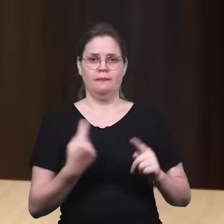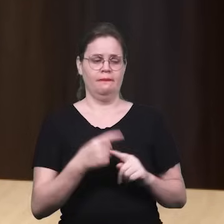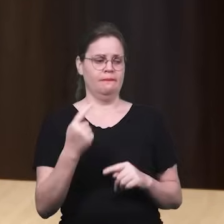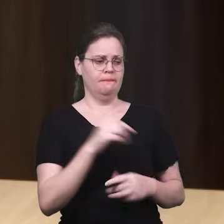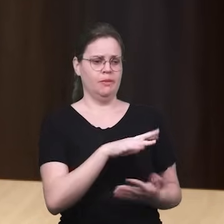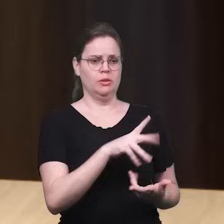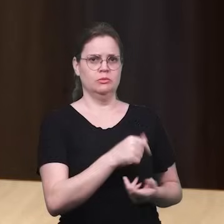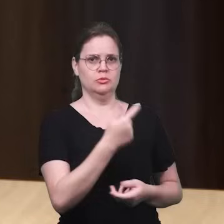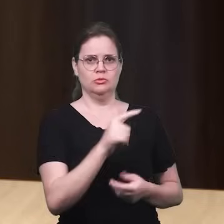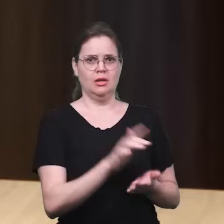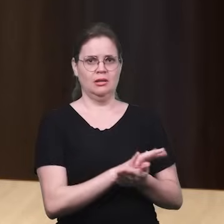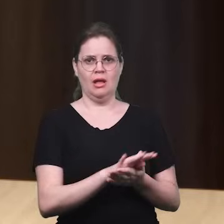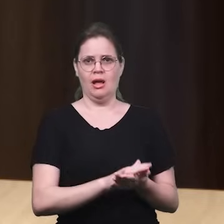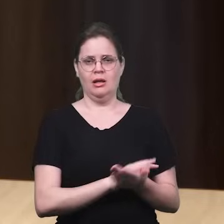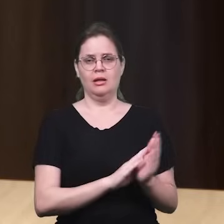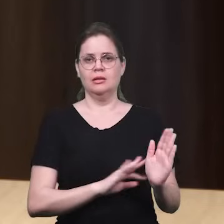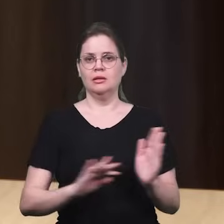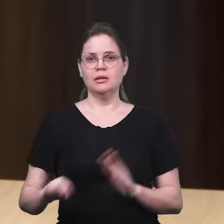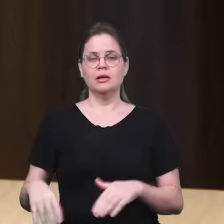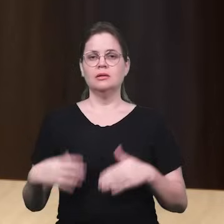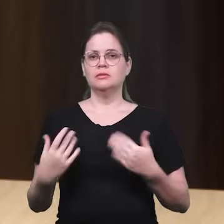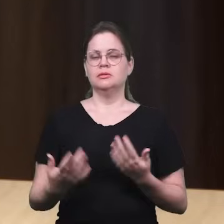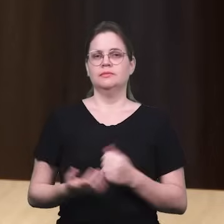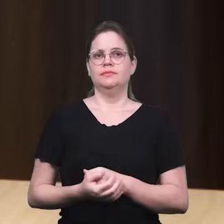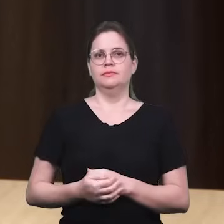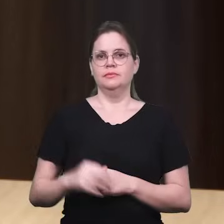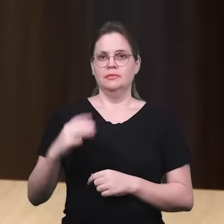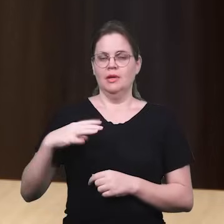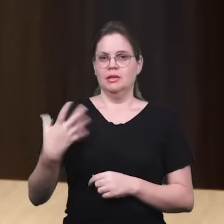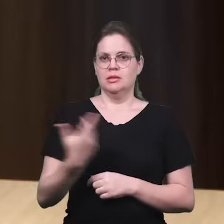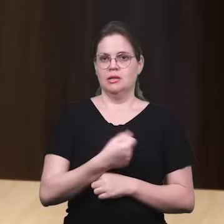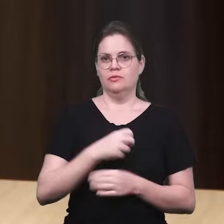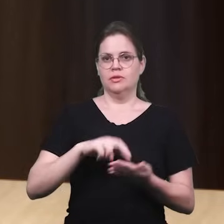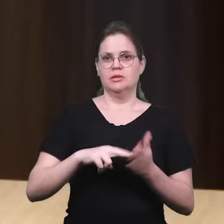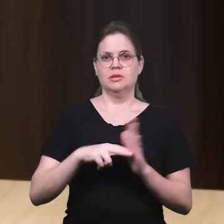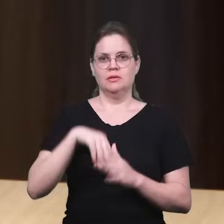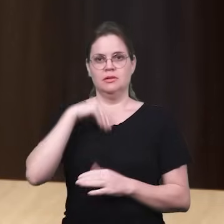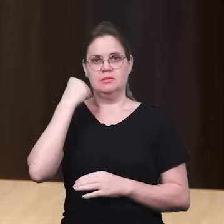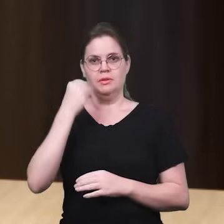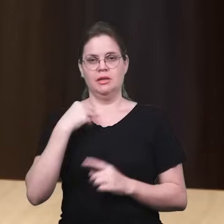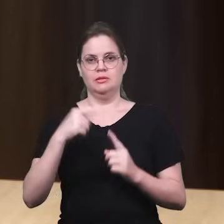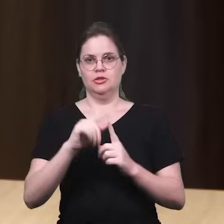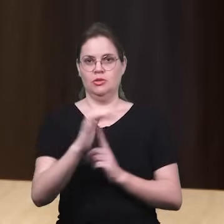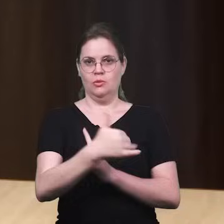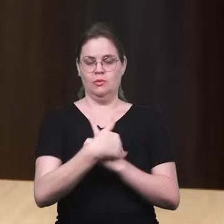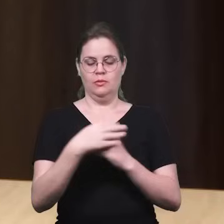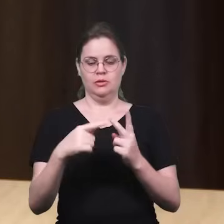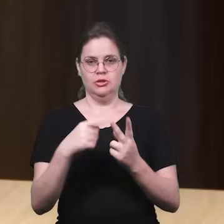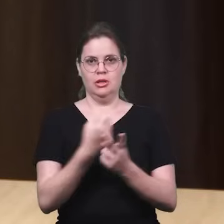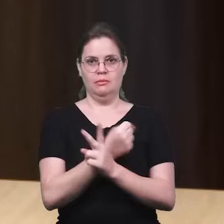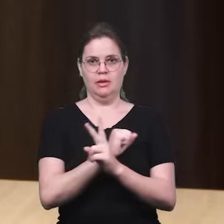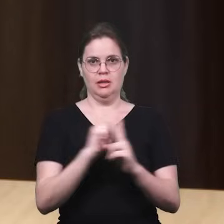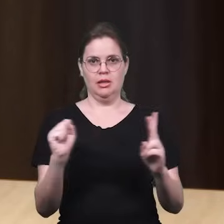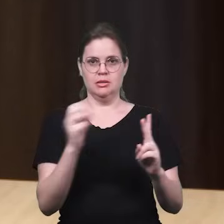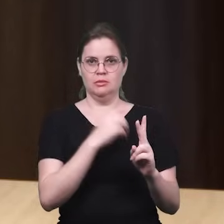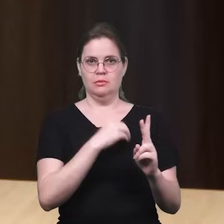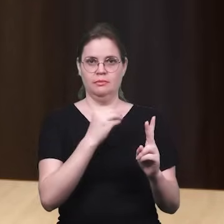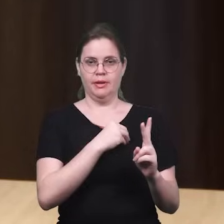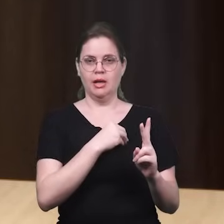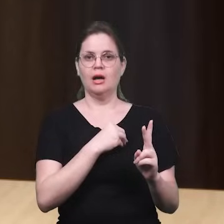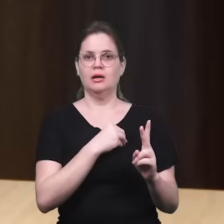Egito tinha maná, não? É. Então a salvação é uma experiência de livramento, de libertação do